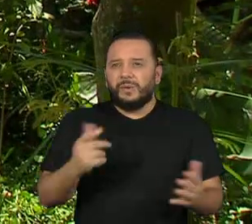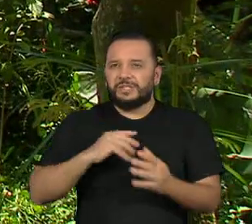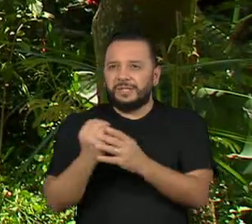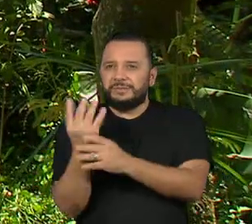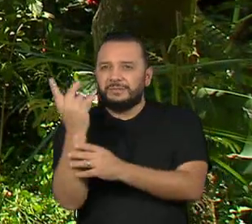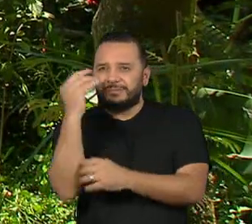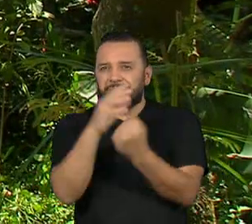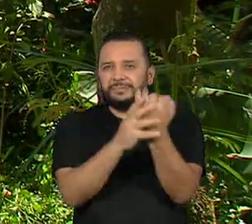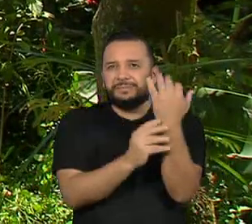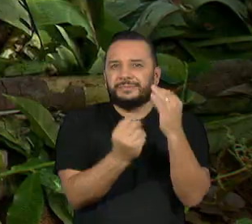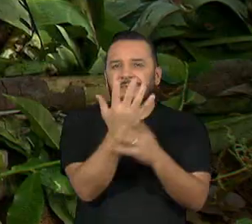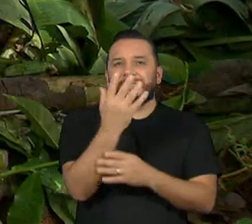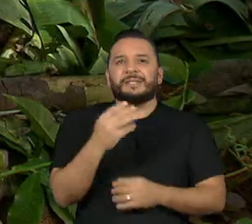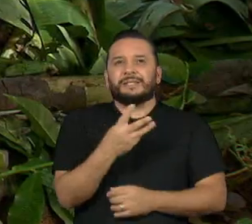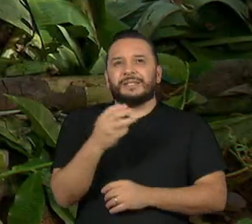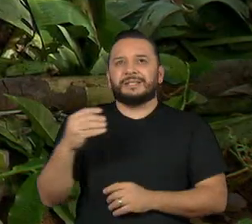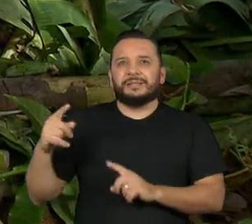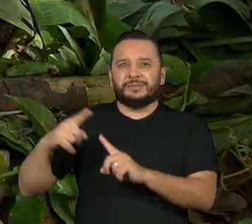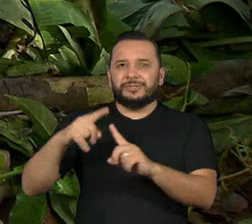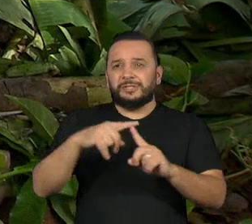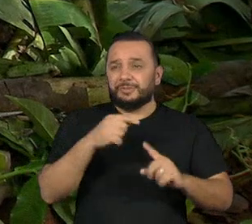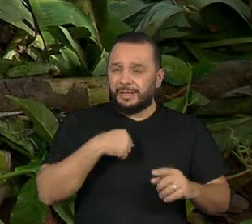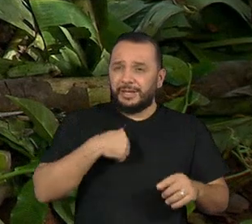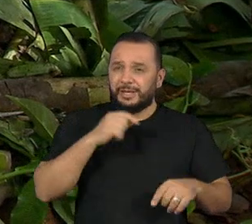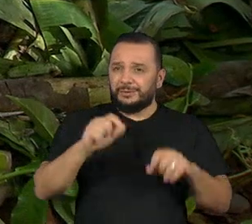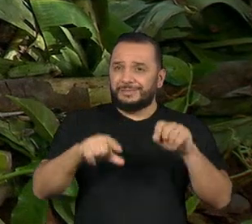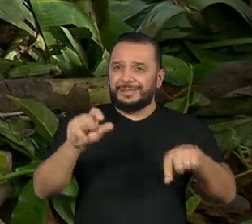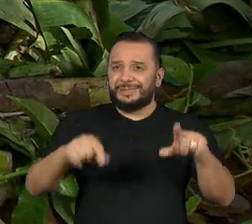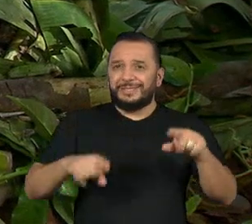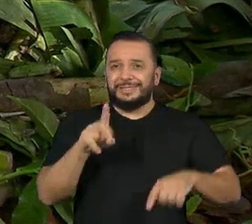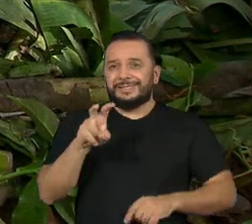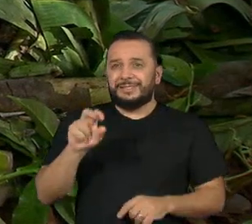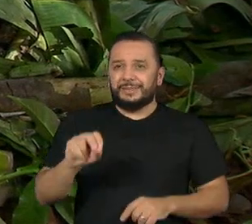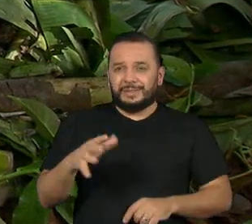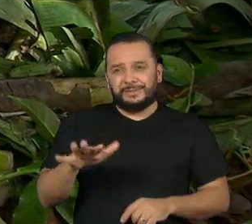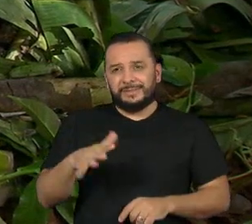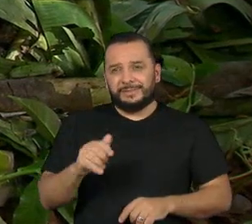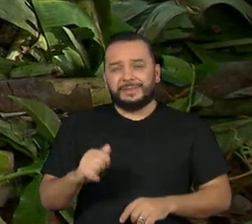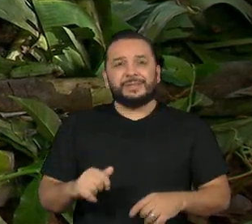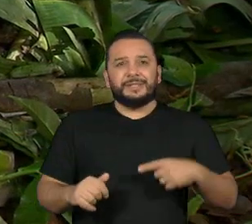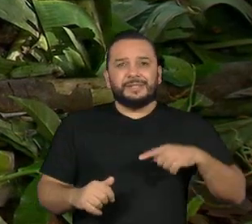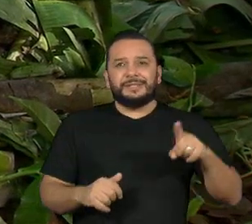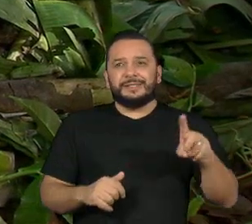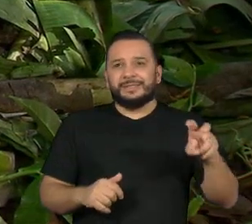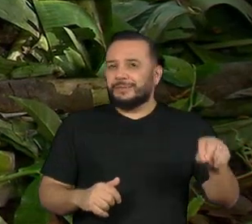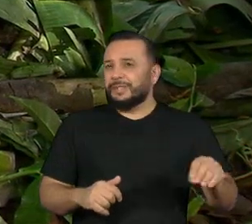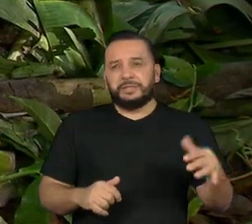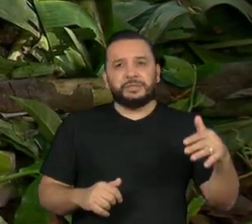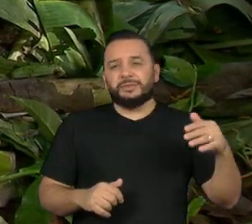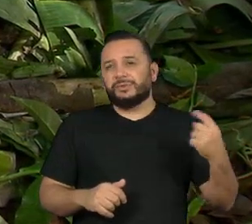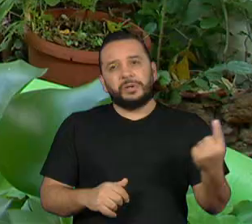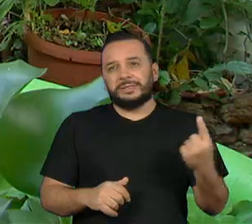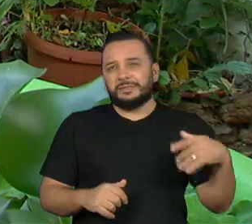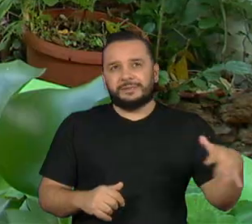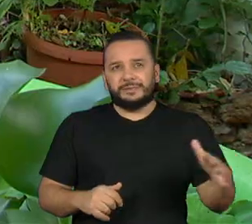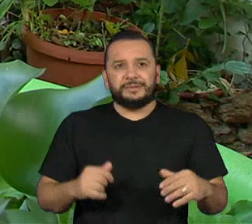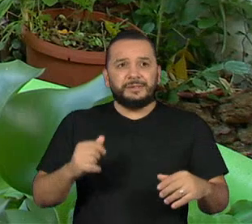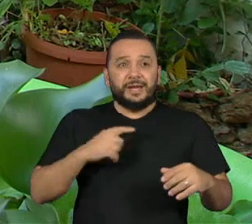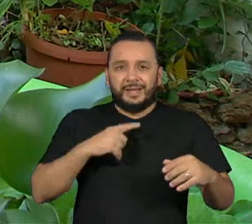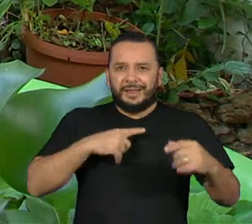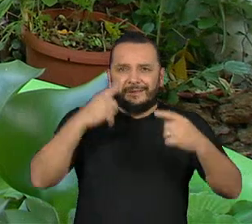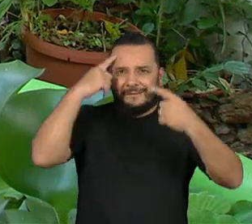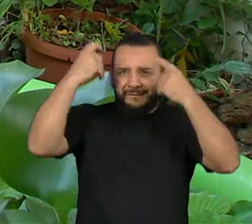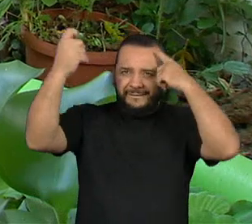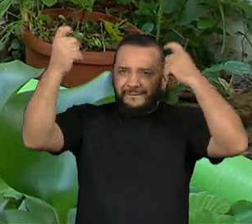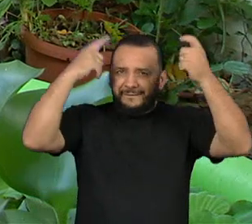plantas. Eu plantei mais ou menos umas 150 plantas e mais ou menos umas 150 vieram sozinhas. Criatividade não falta